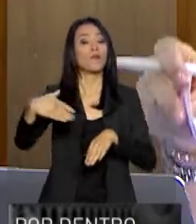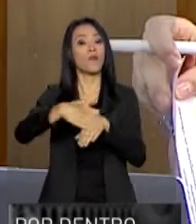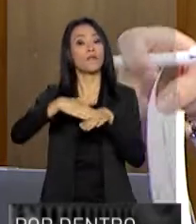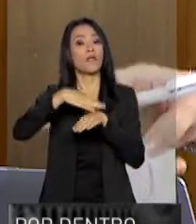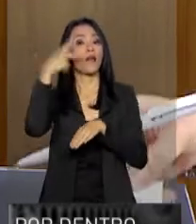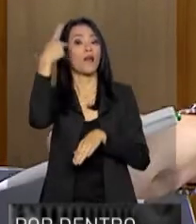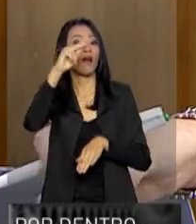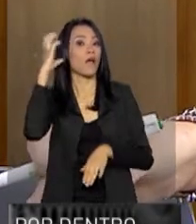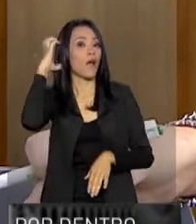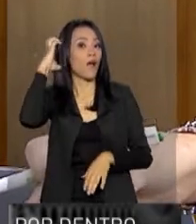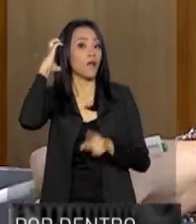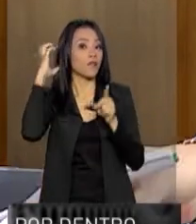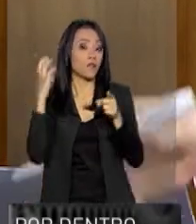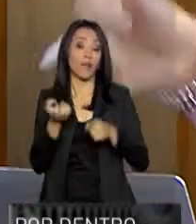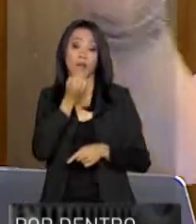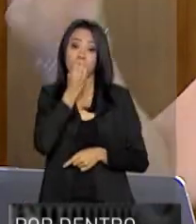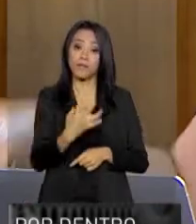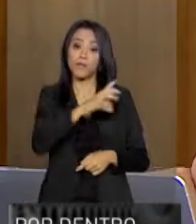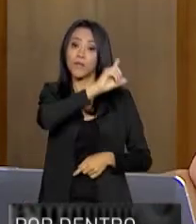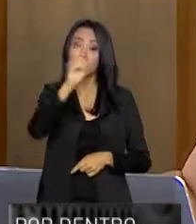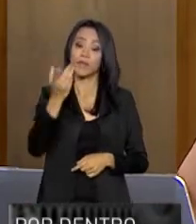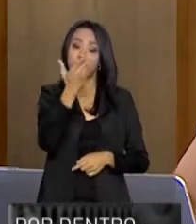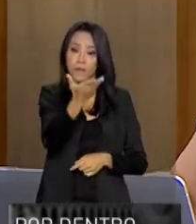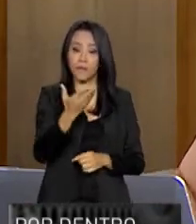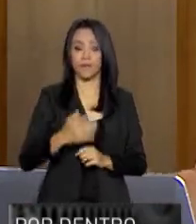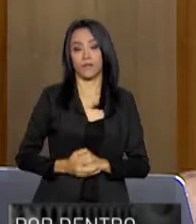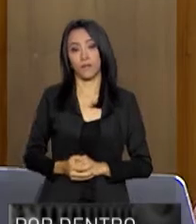holandesa muito bom dia pra você